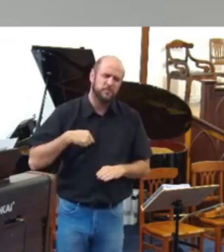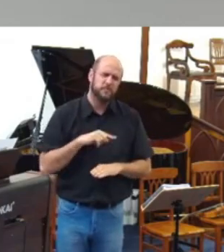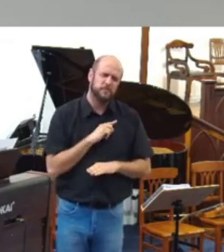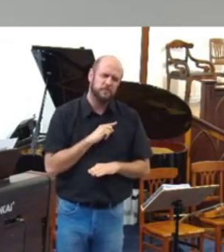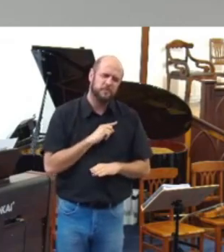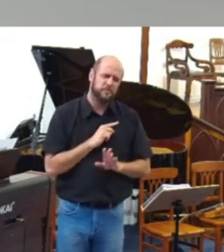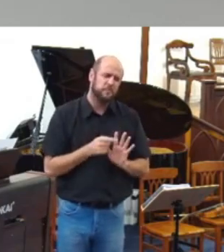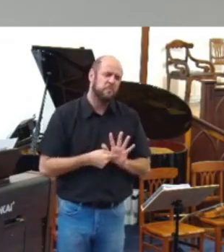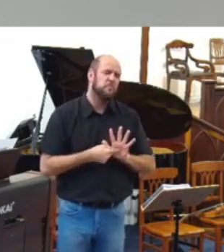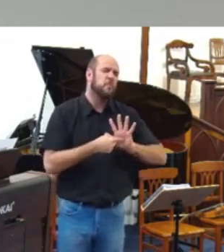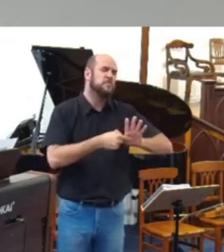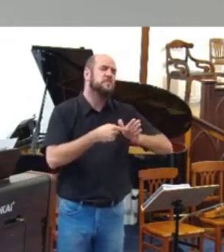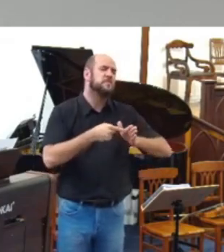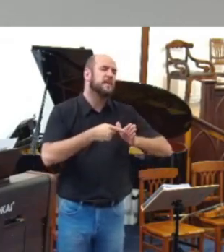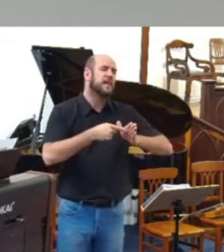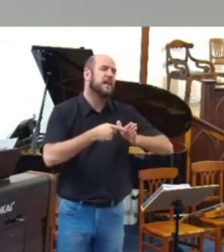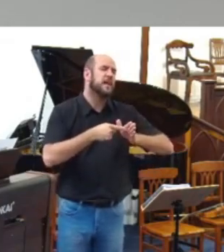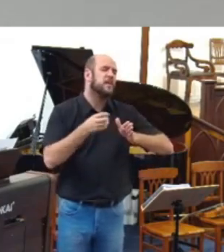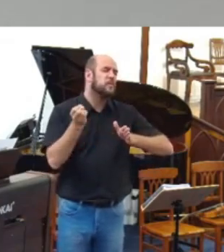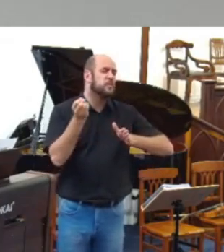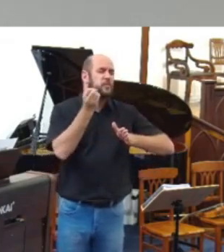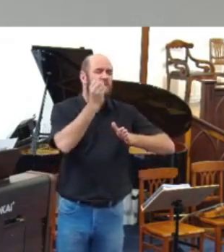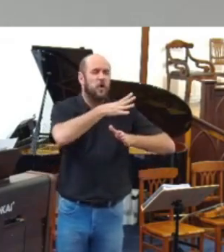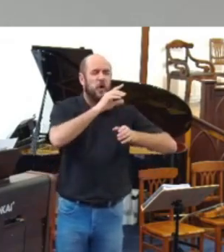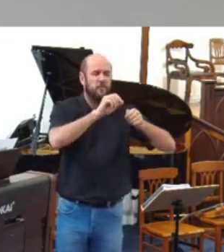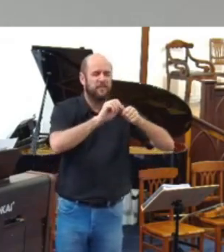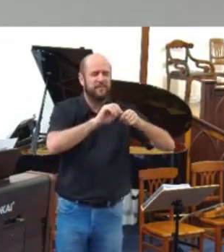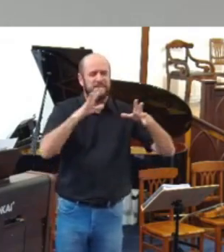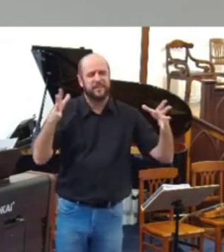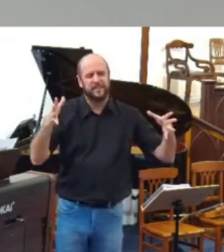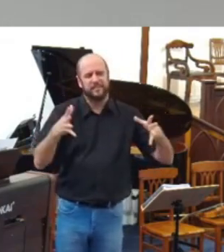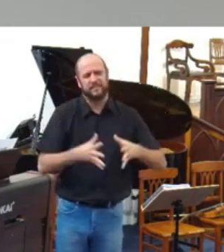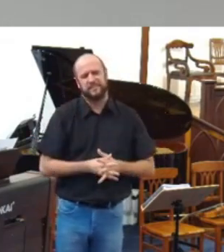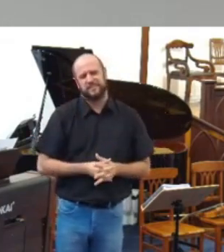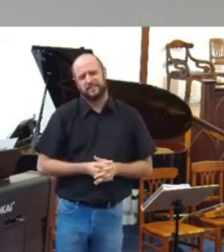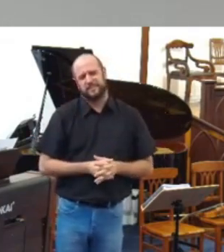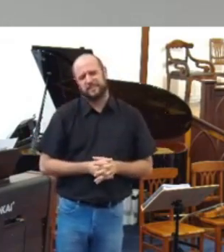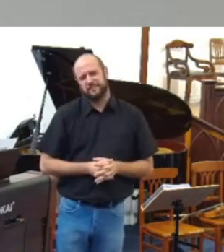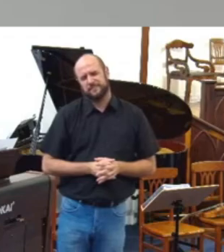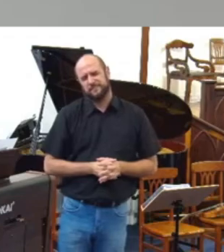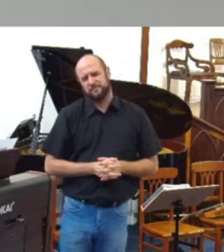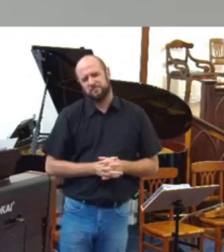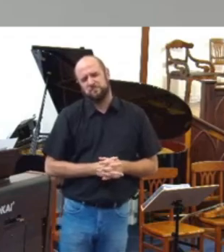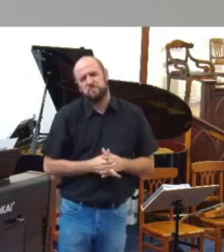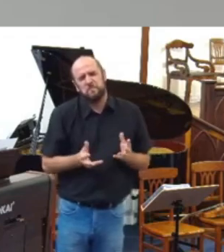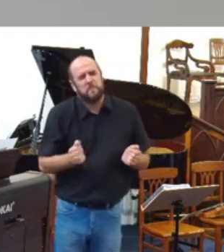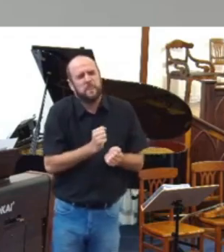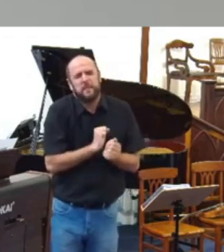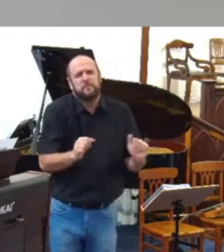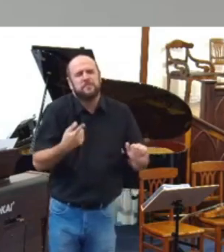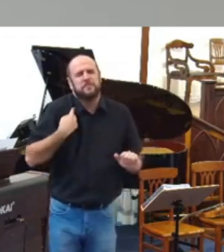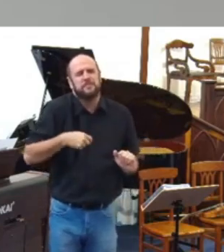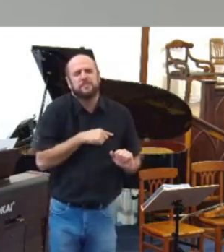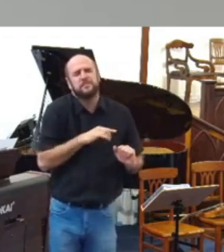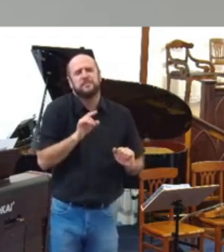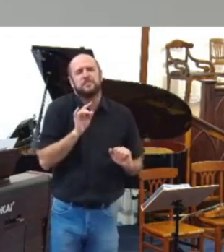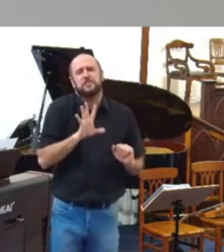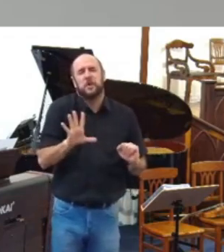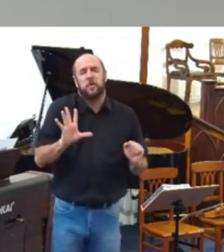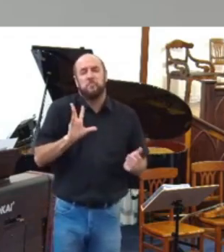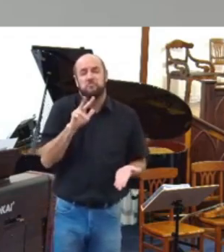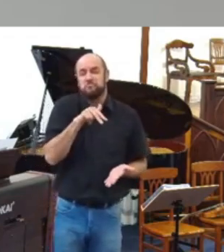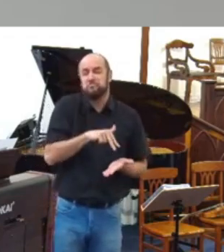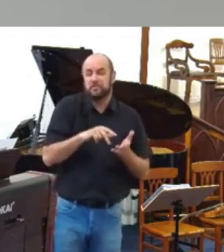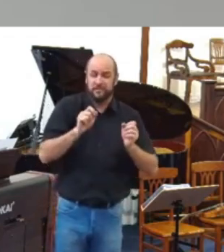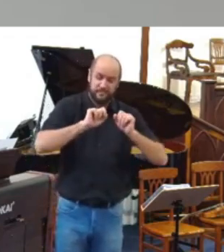o horizonte dessa nova criação. Não é possível, Senhor, que o Senhor nos deu tudo isso para nós simplesmente